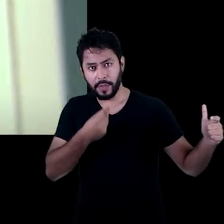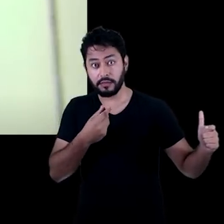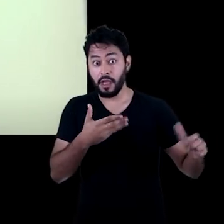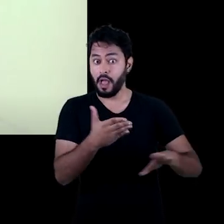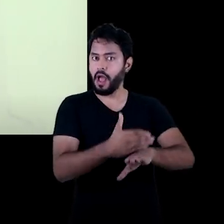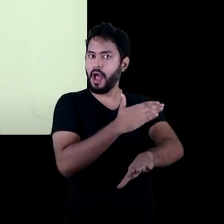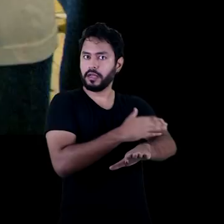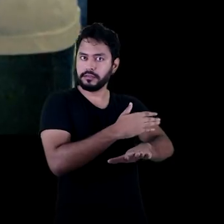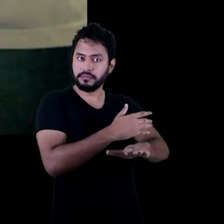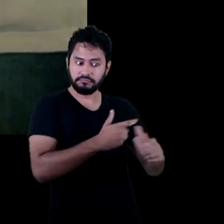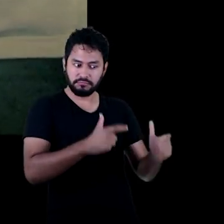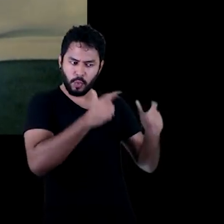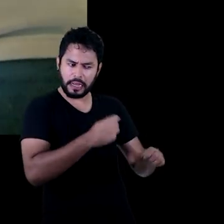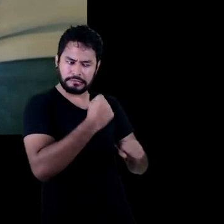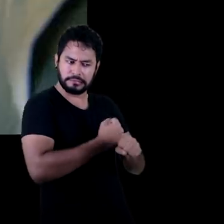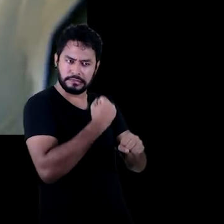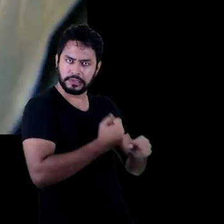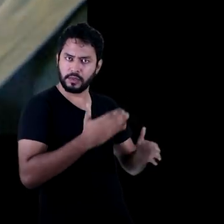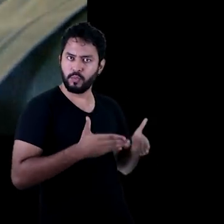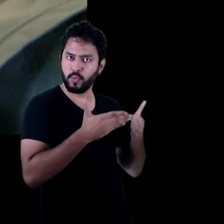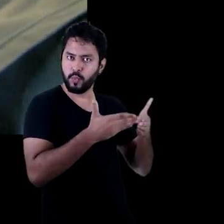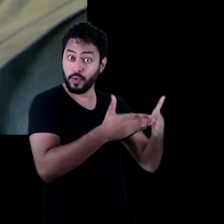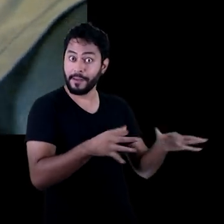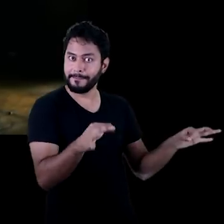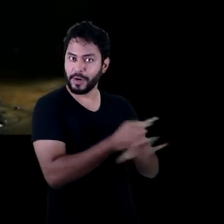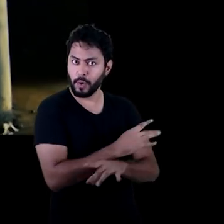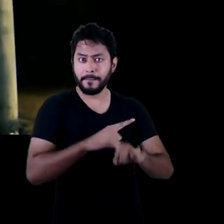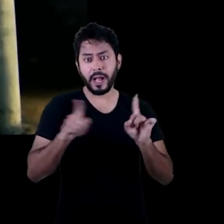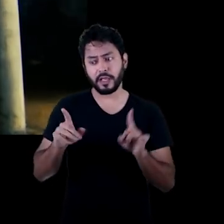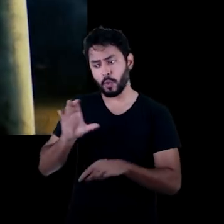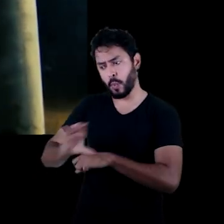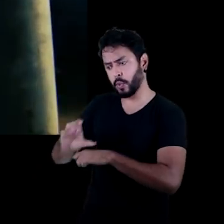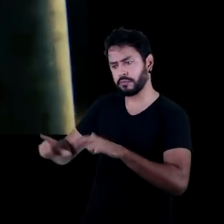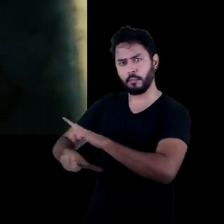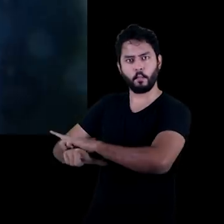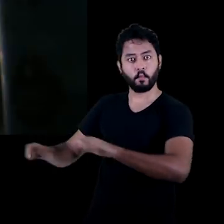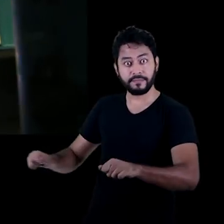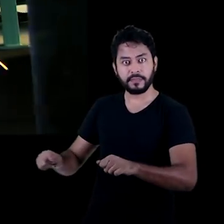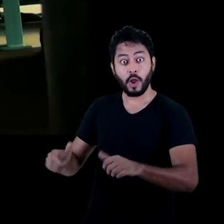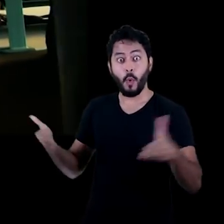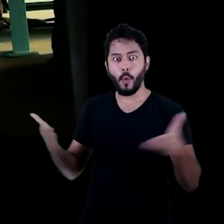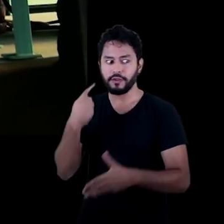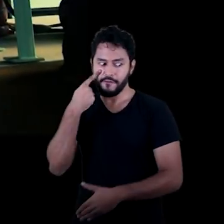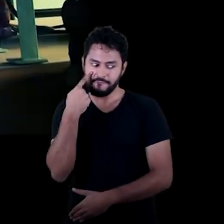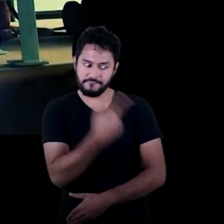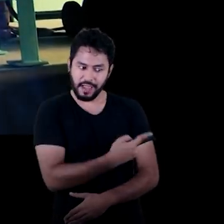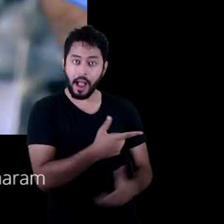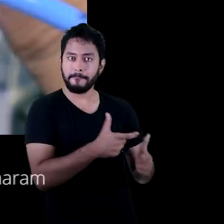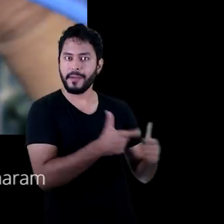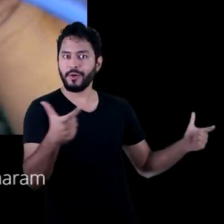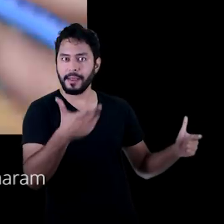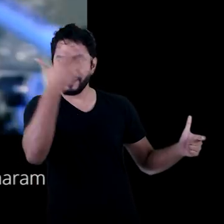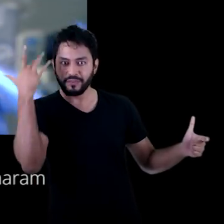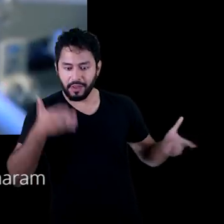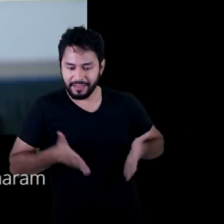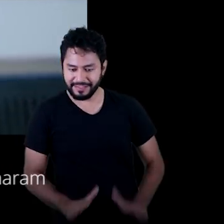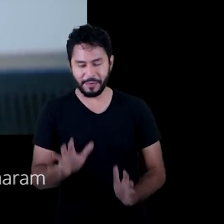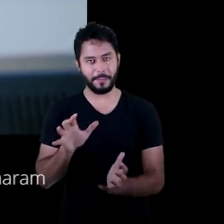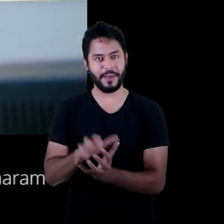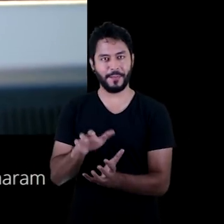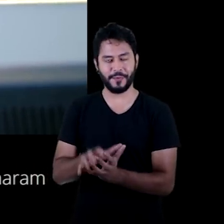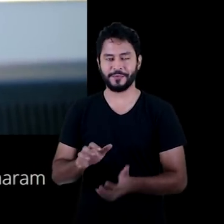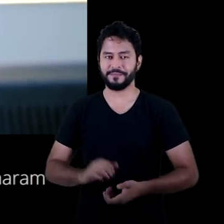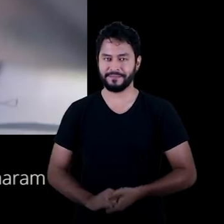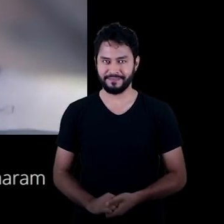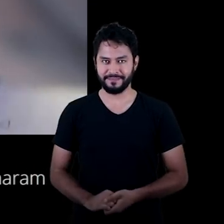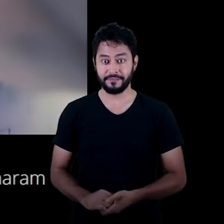estaleiro. Pode ver que hoje em dia lá a maioria do pessoal lá é pernambucano, é ipojucano. As aulas práticas, em